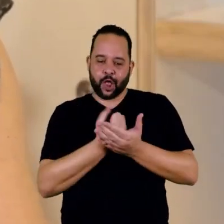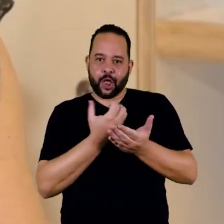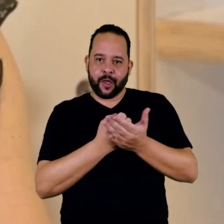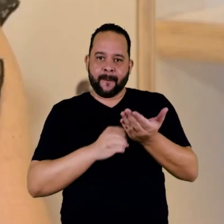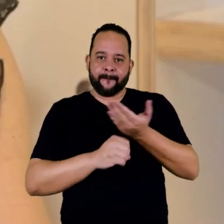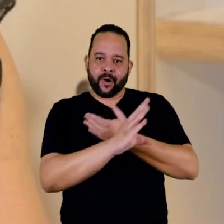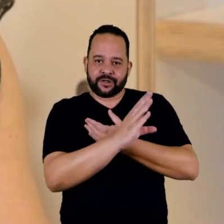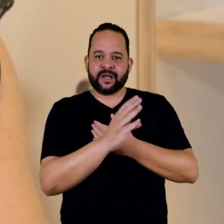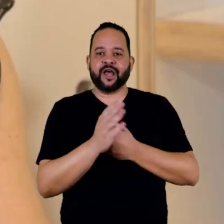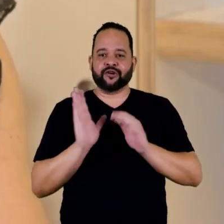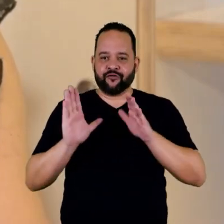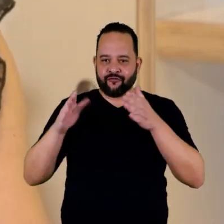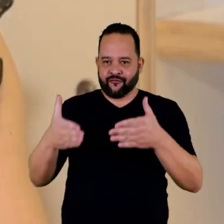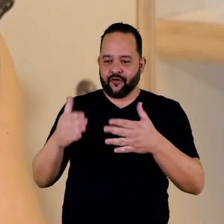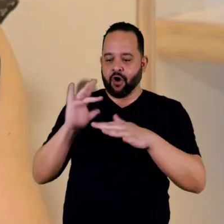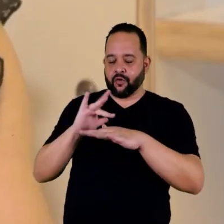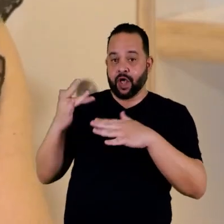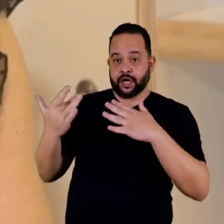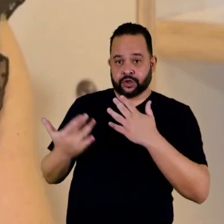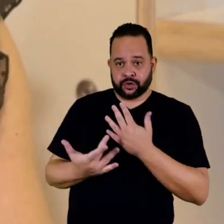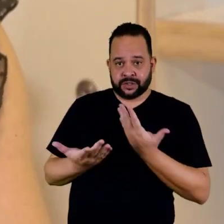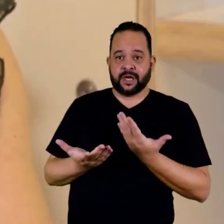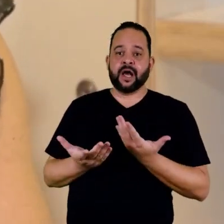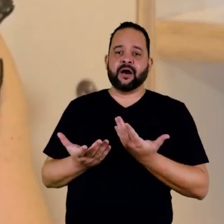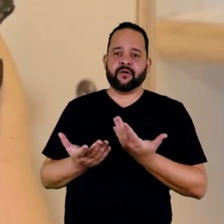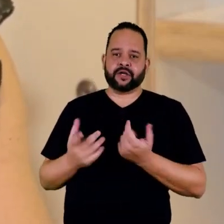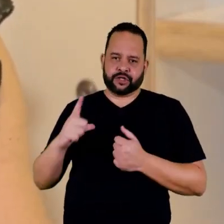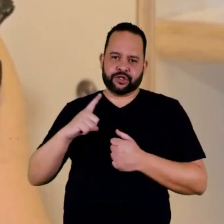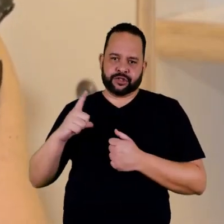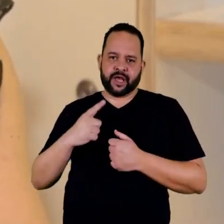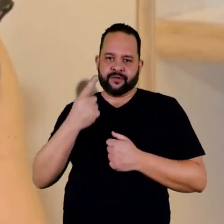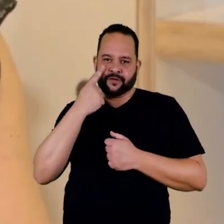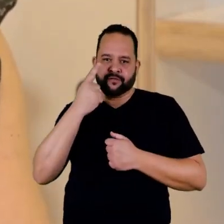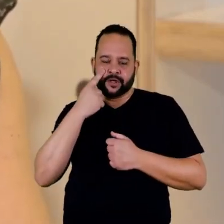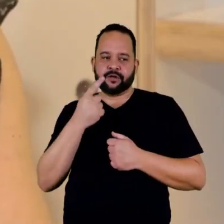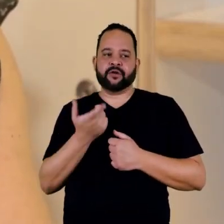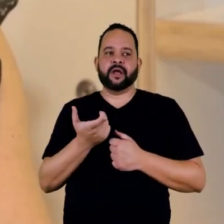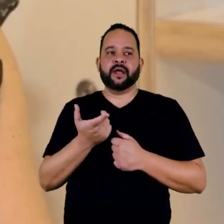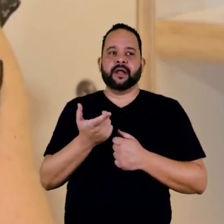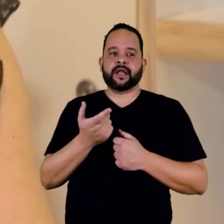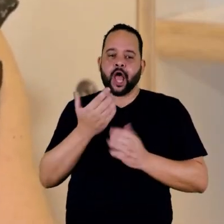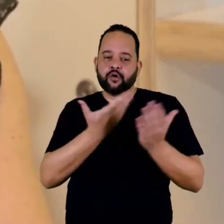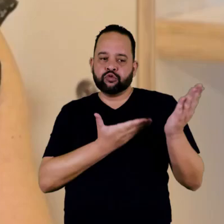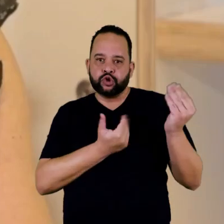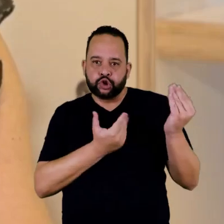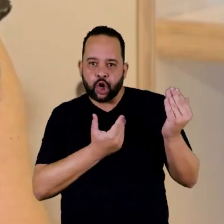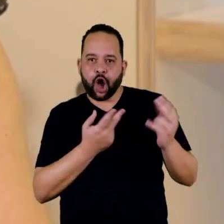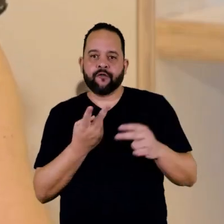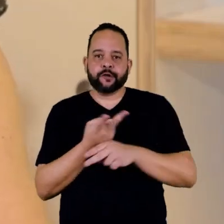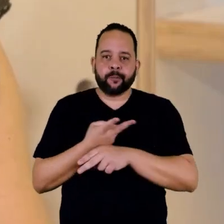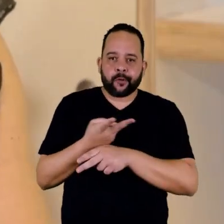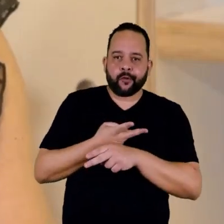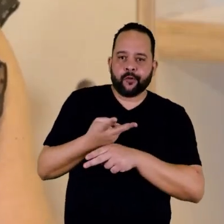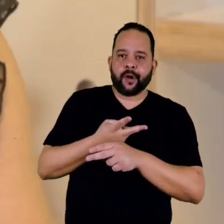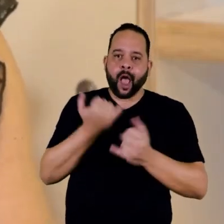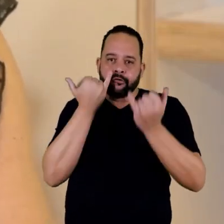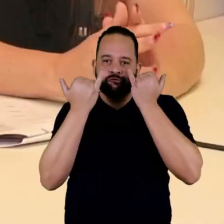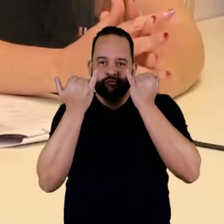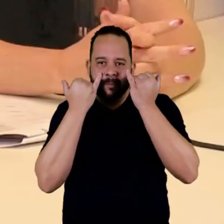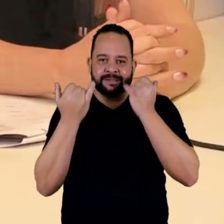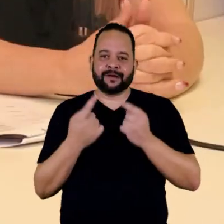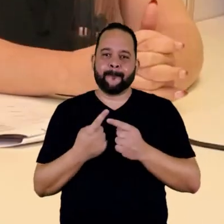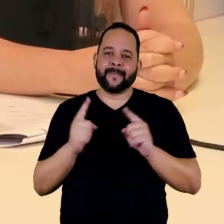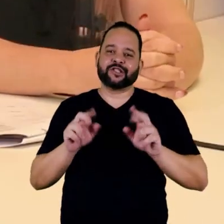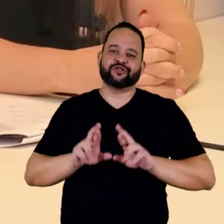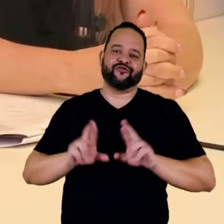coisa voltada PR as redes sociais que é um lugar que a gente tem visto os jovens buscarem informação Mas não é igual o livro